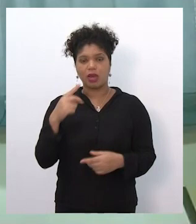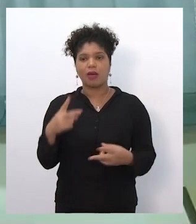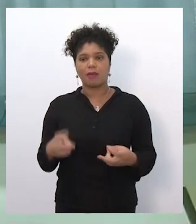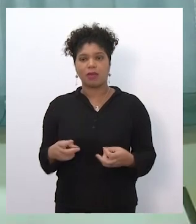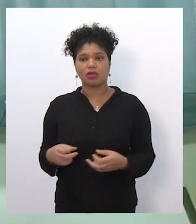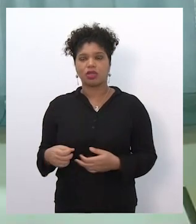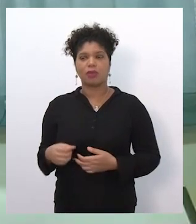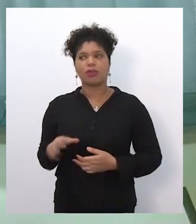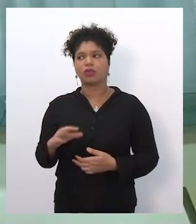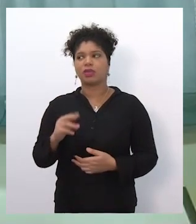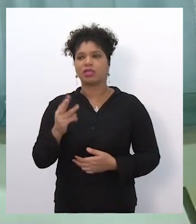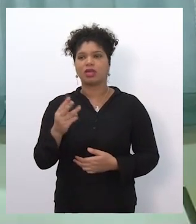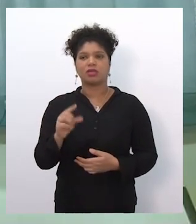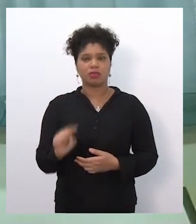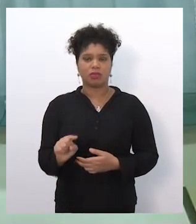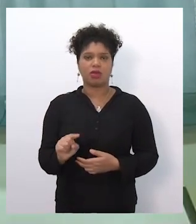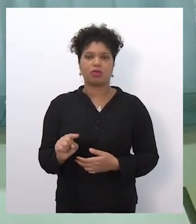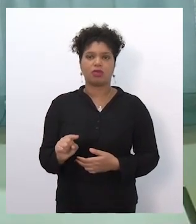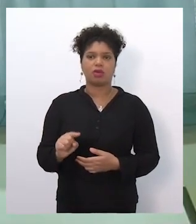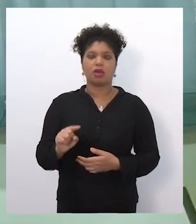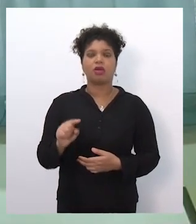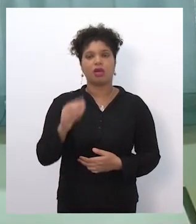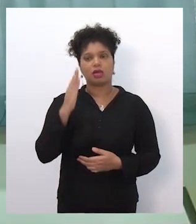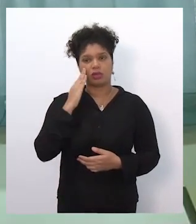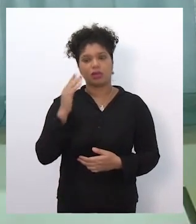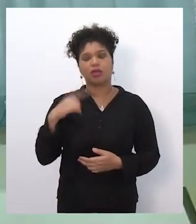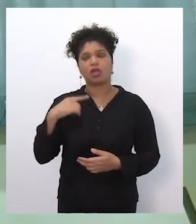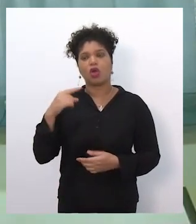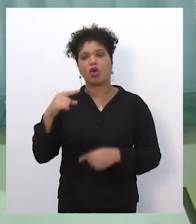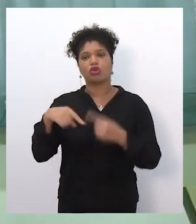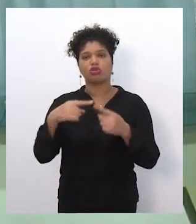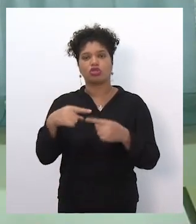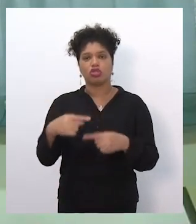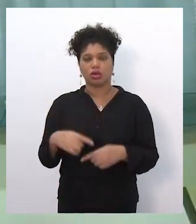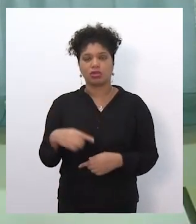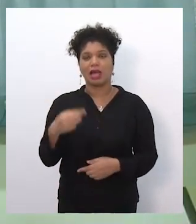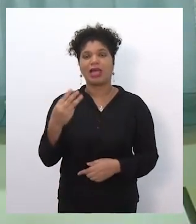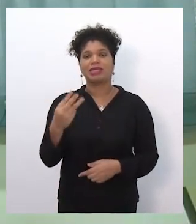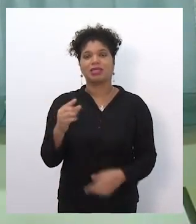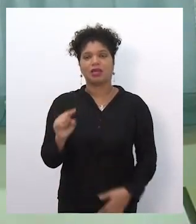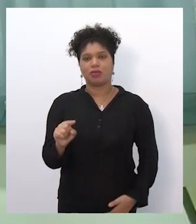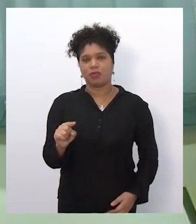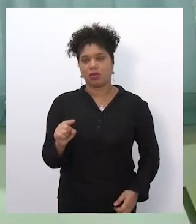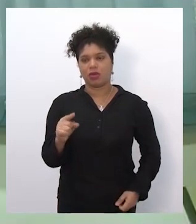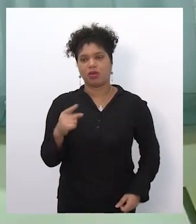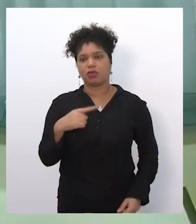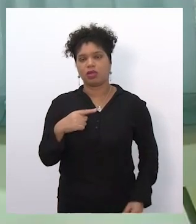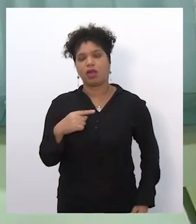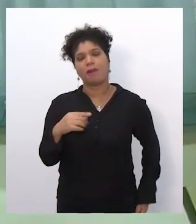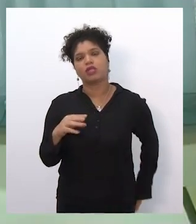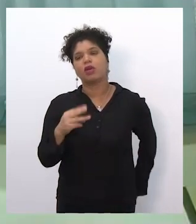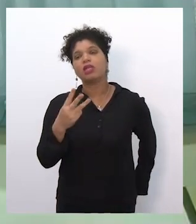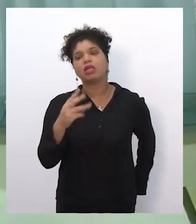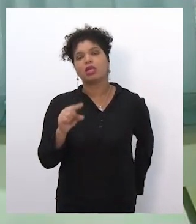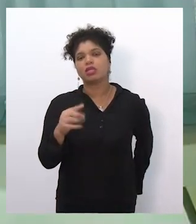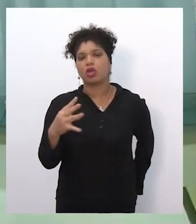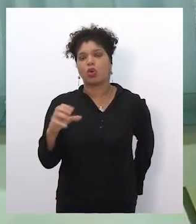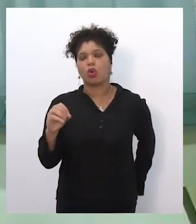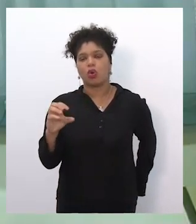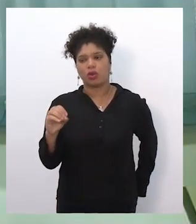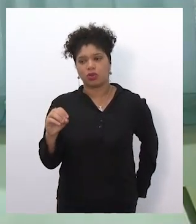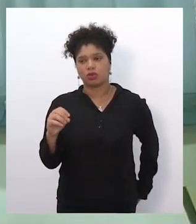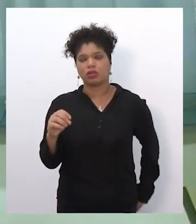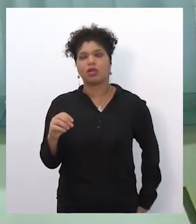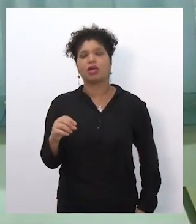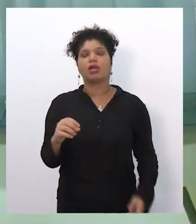de 3.000, ou seja, já sabe que é a geração mais nova dele, que é de 3.000, no caso, o exemplo, a 3.400, que é a geração